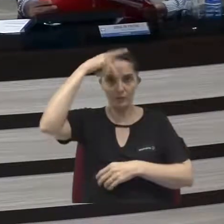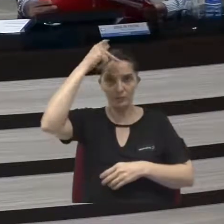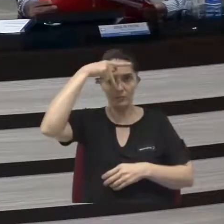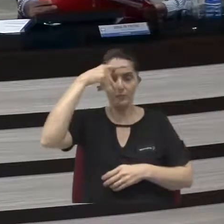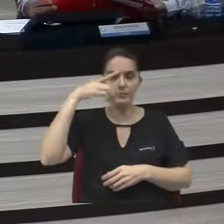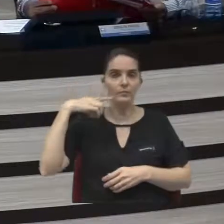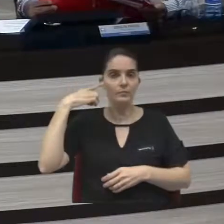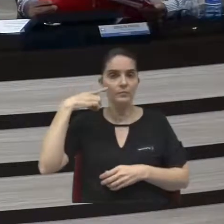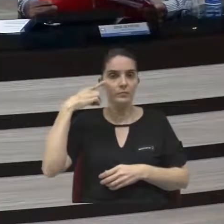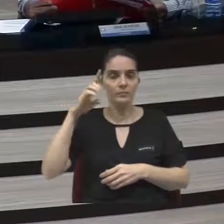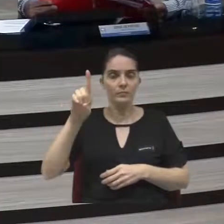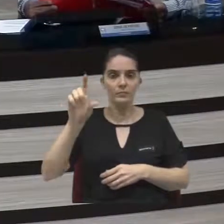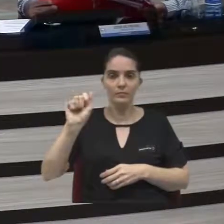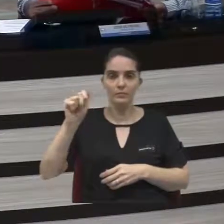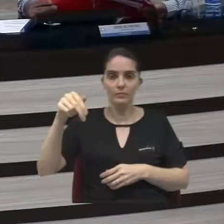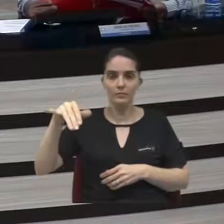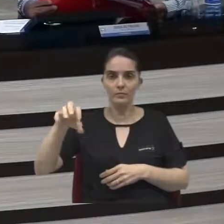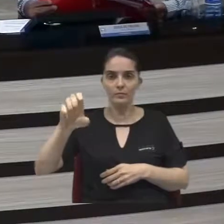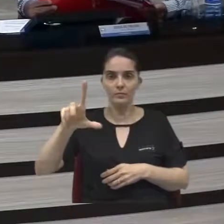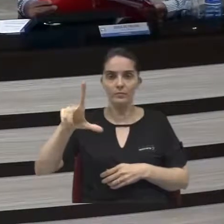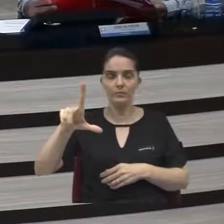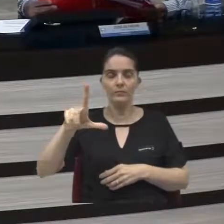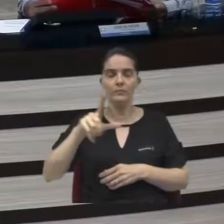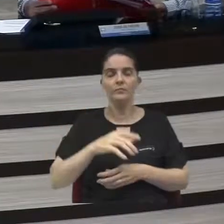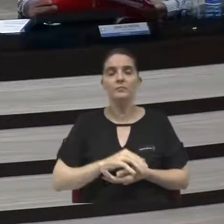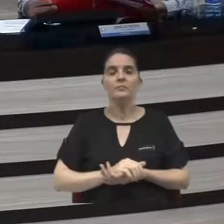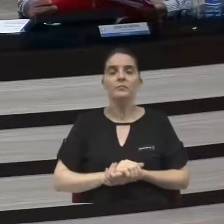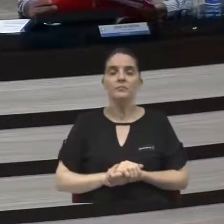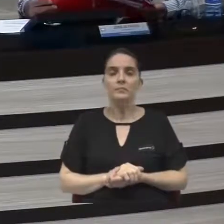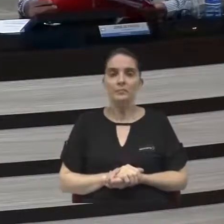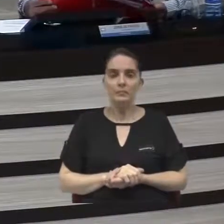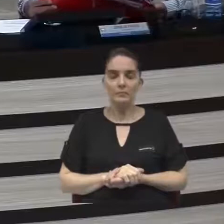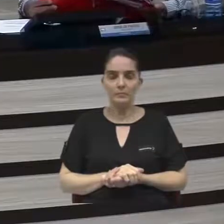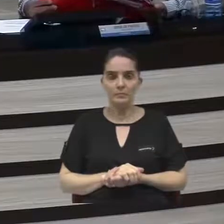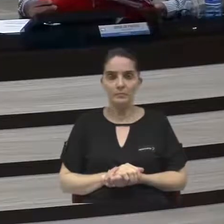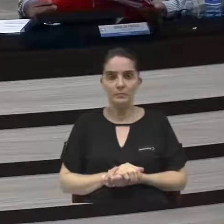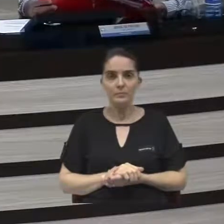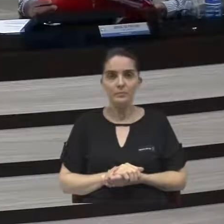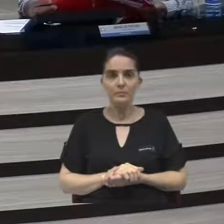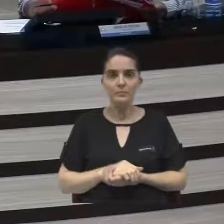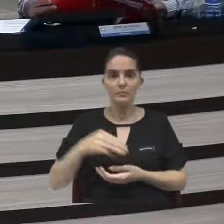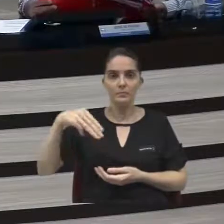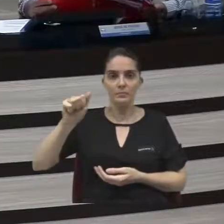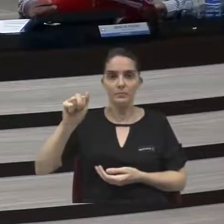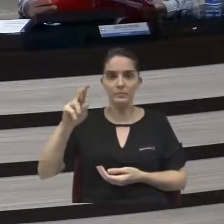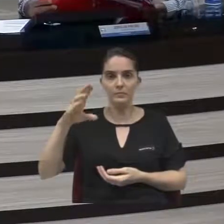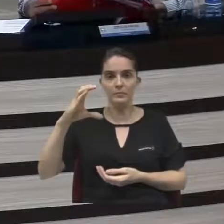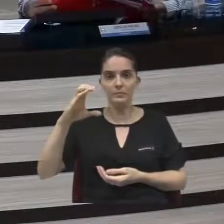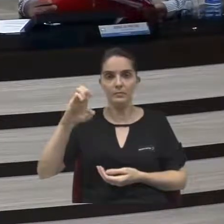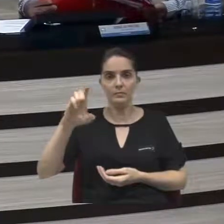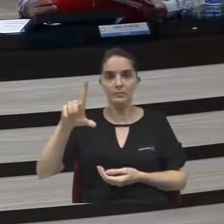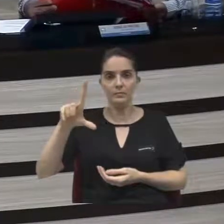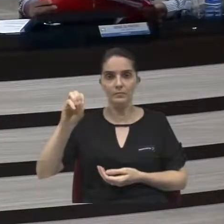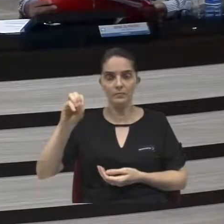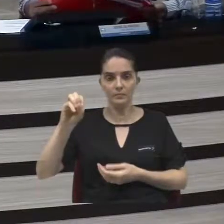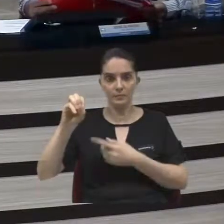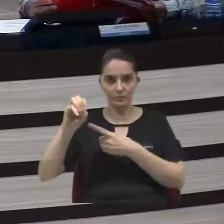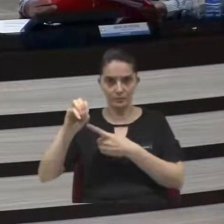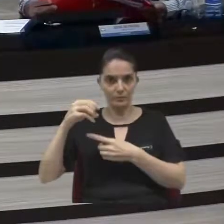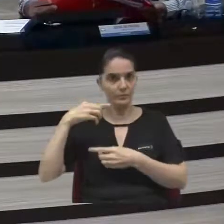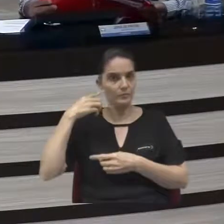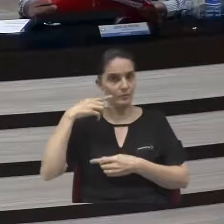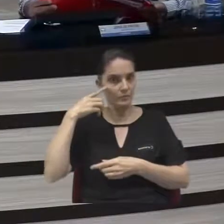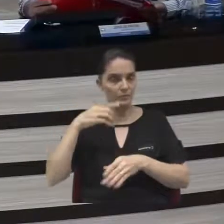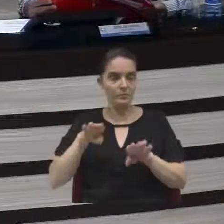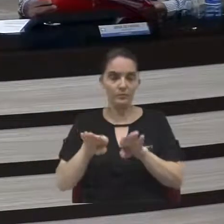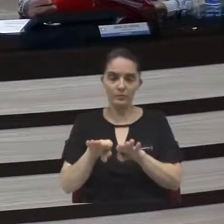Advogado Daniel de Campos, OAB, número 94306, Marcelo Pavarelli, OAB São